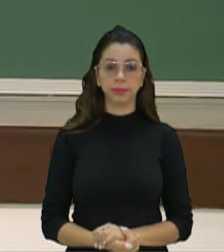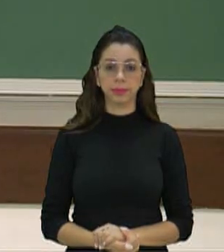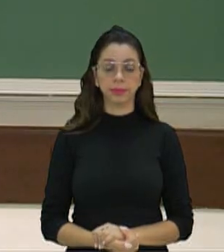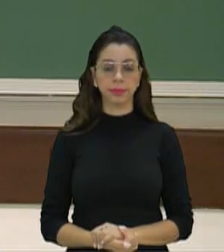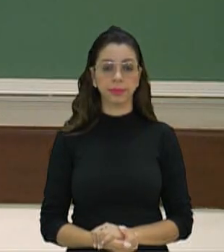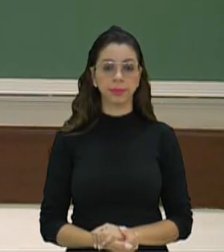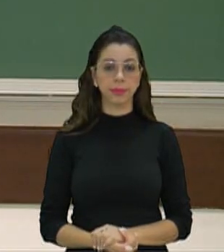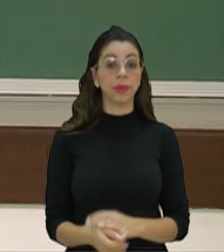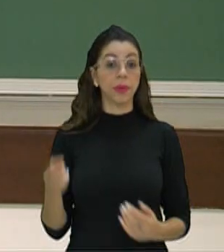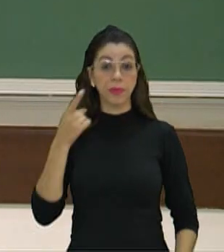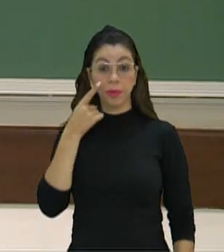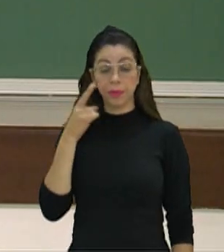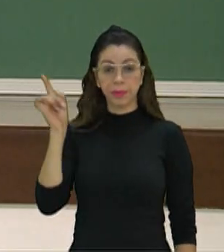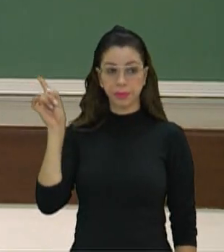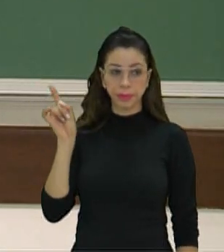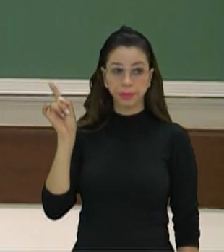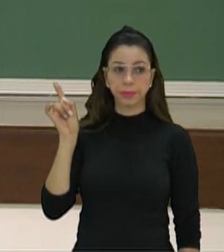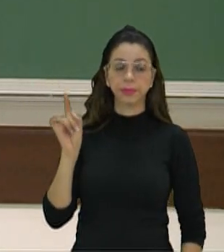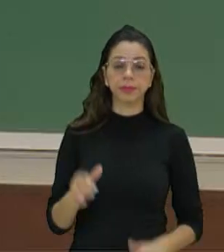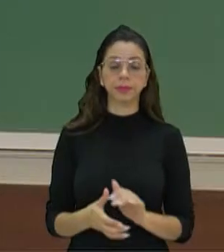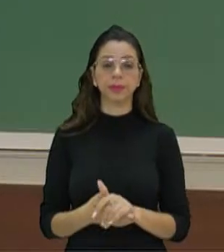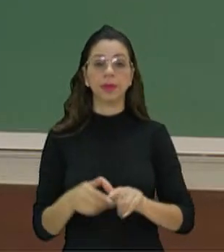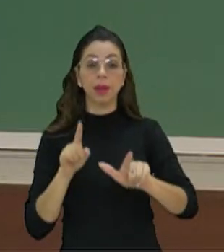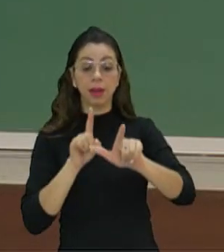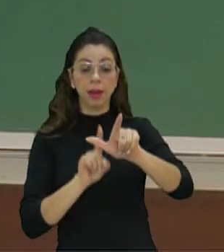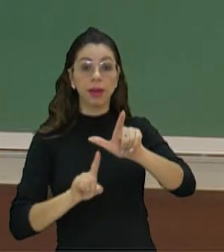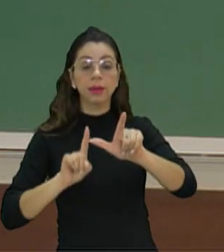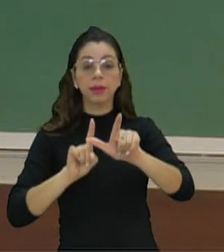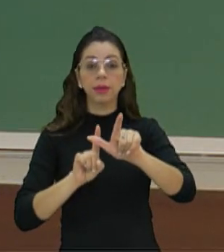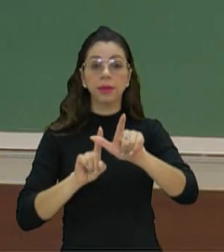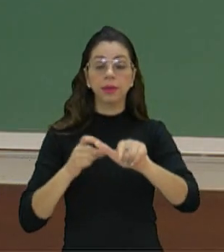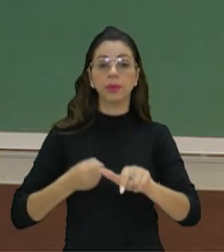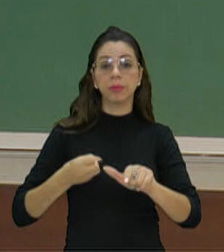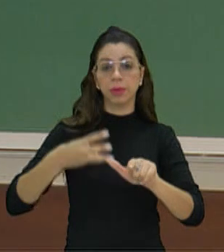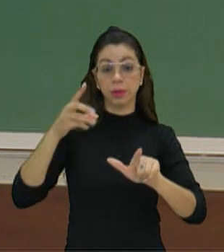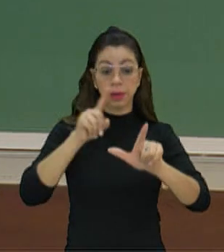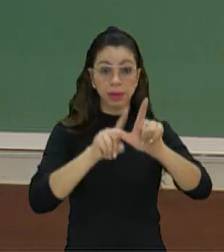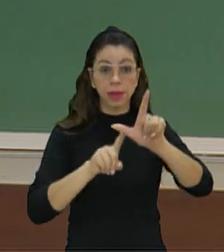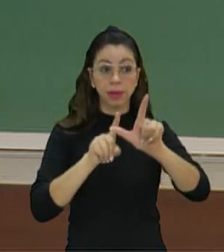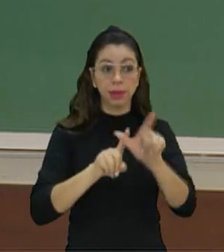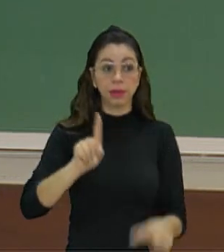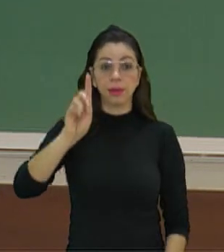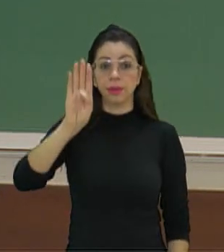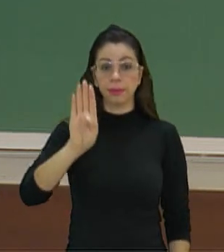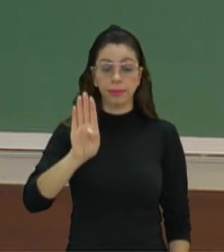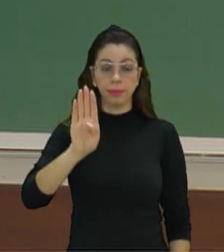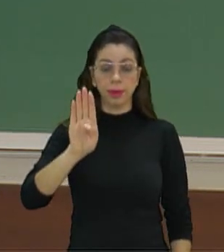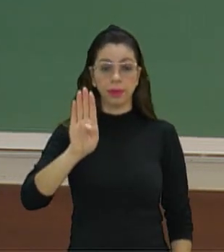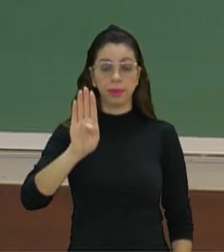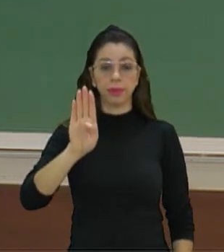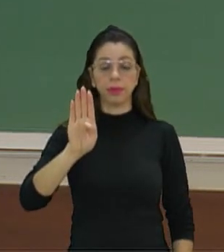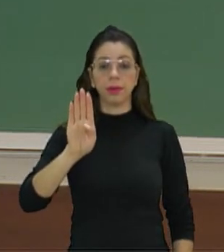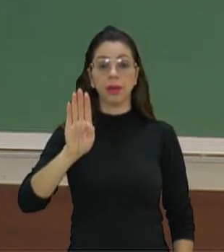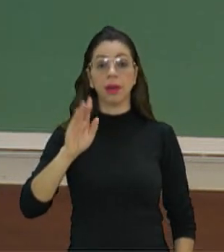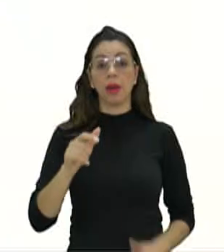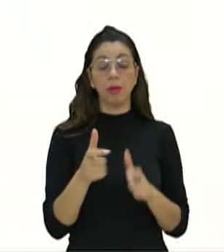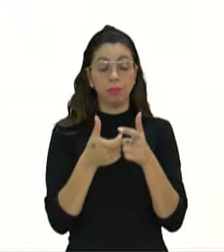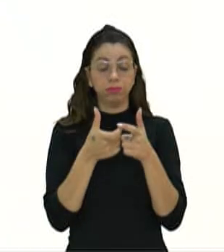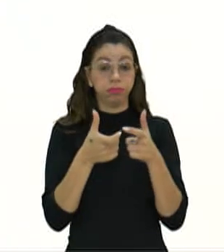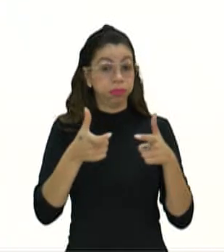Então vamos ver aqui, ó, pessoal. The greatest seria o mesmo que the biggest, o maior, beleza?